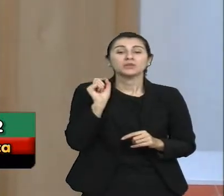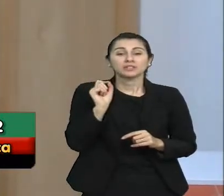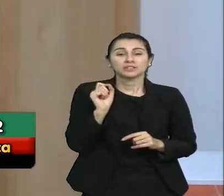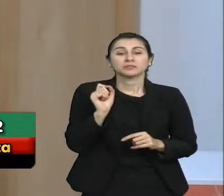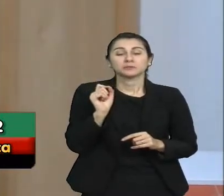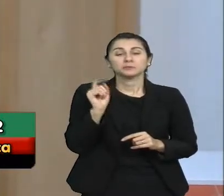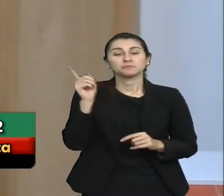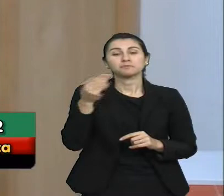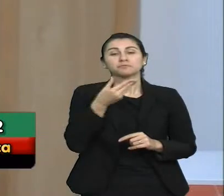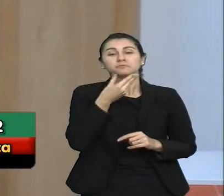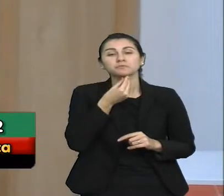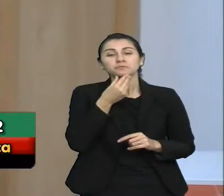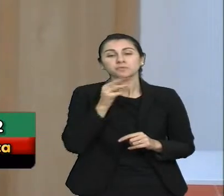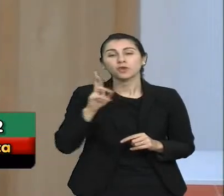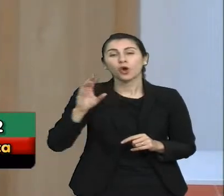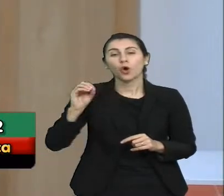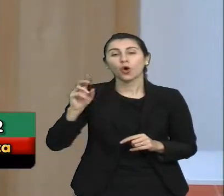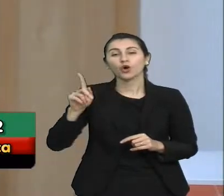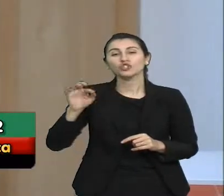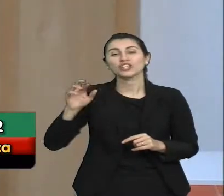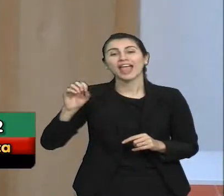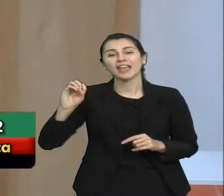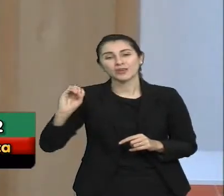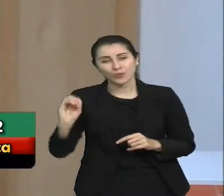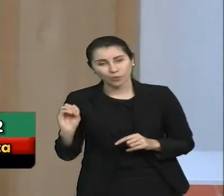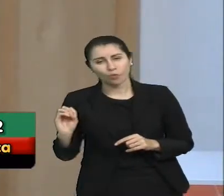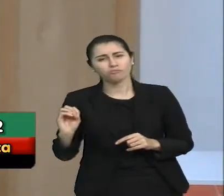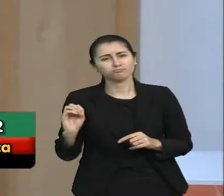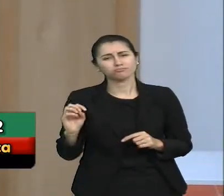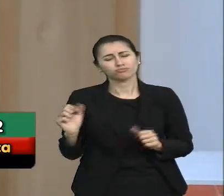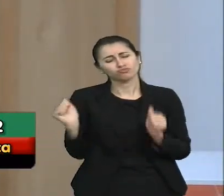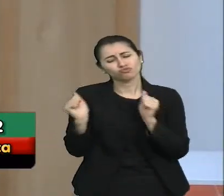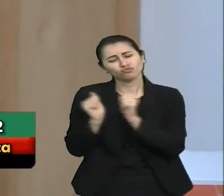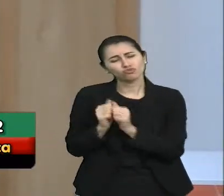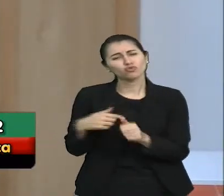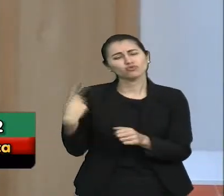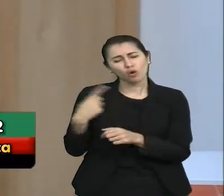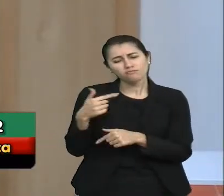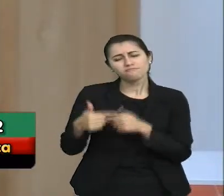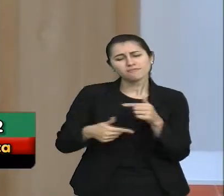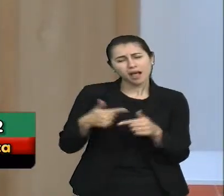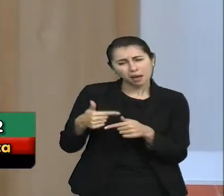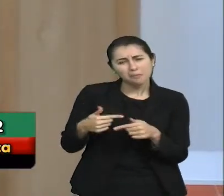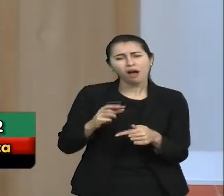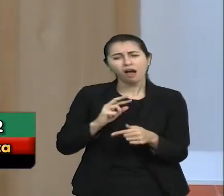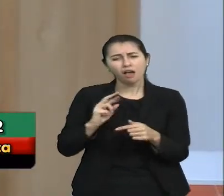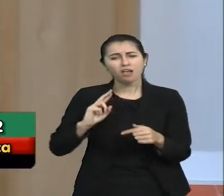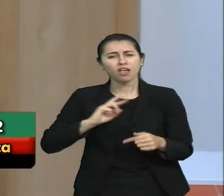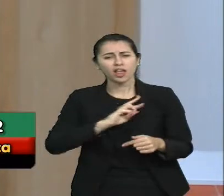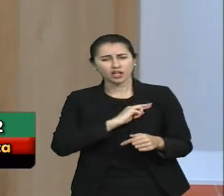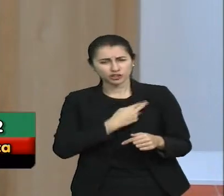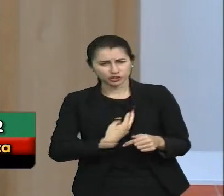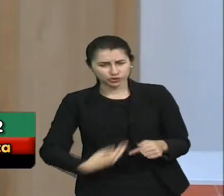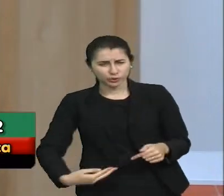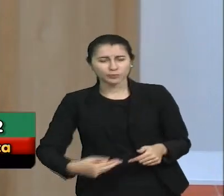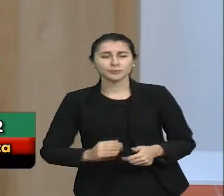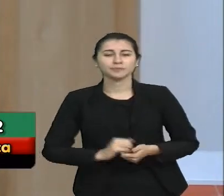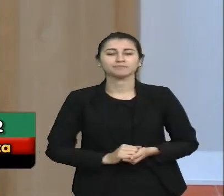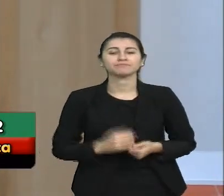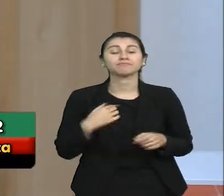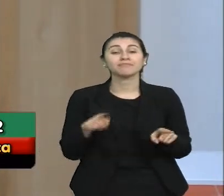um grande amigo, grande vereador, que também está muito próximo dos nossos trabalhos acerca da religião. Também,